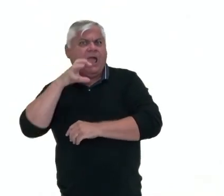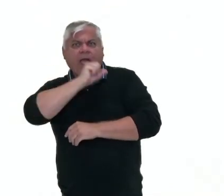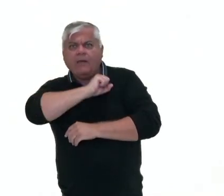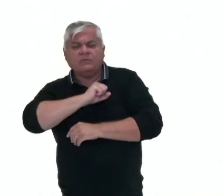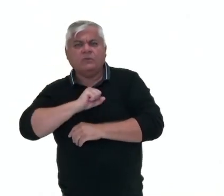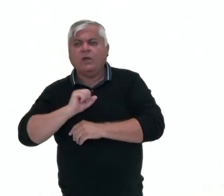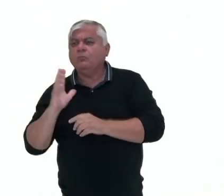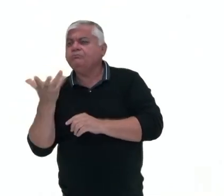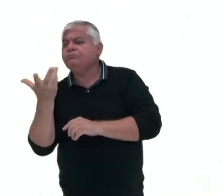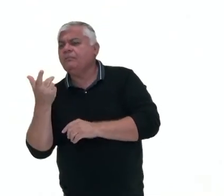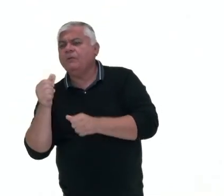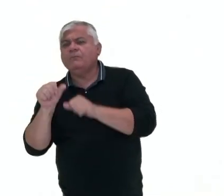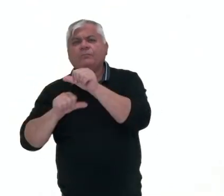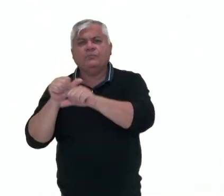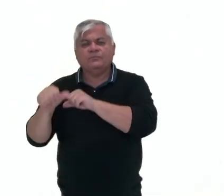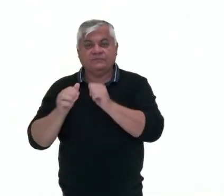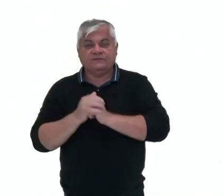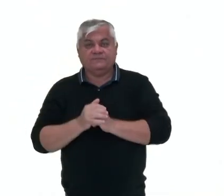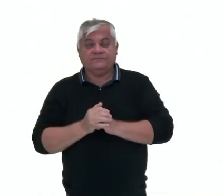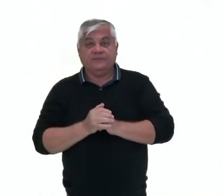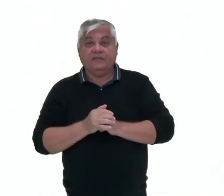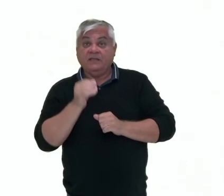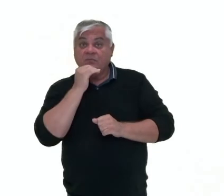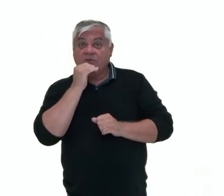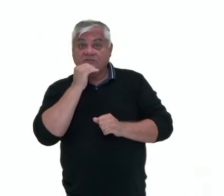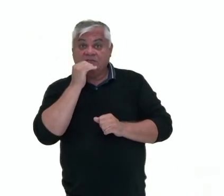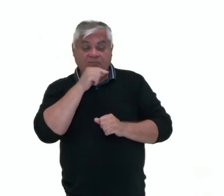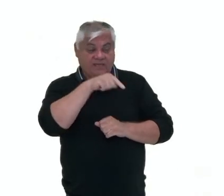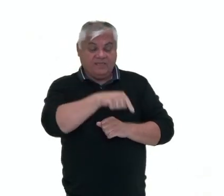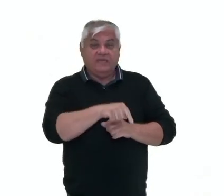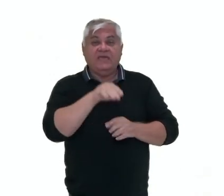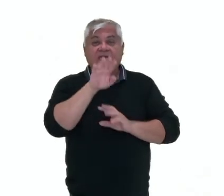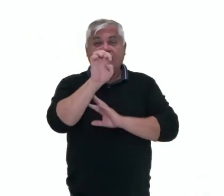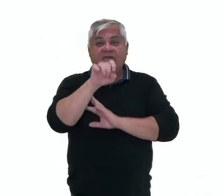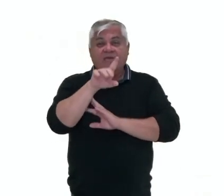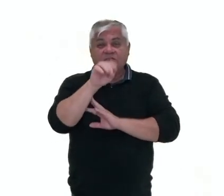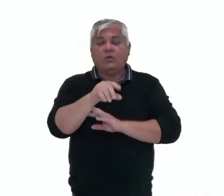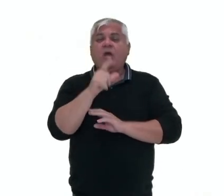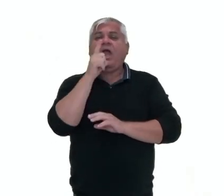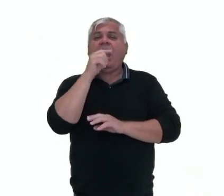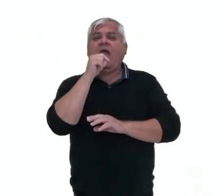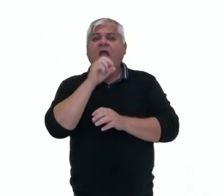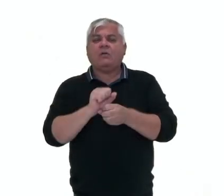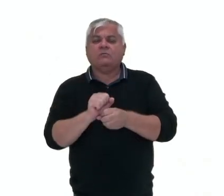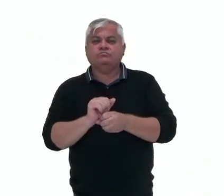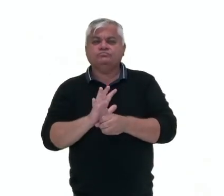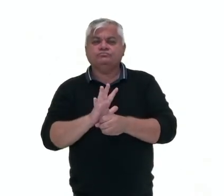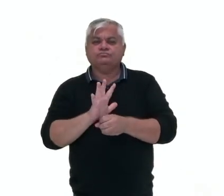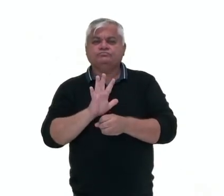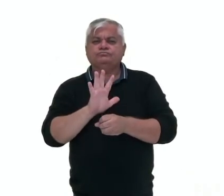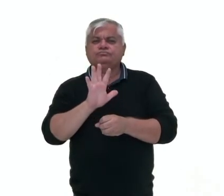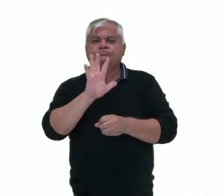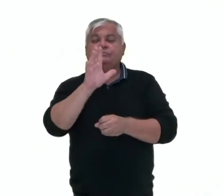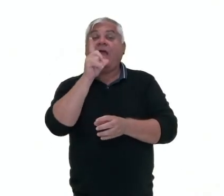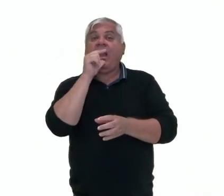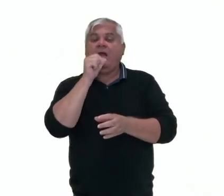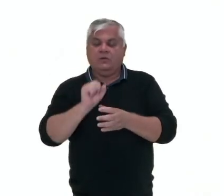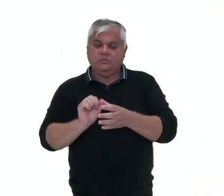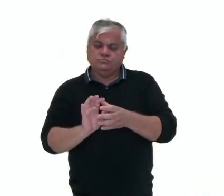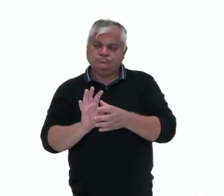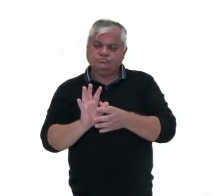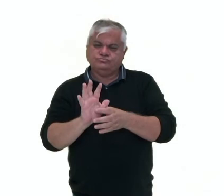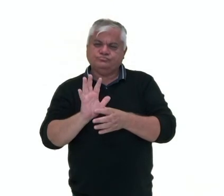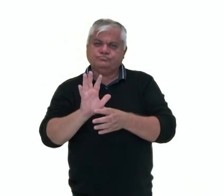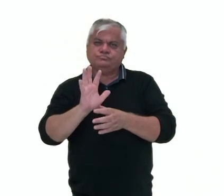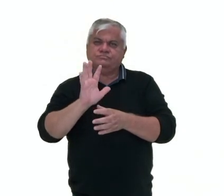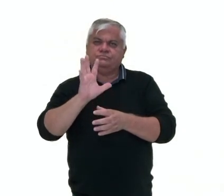influenciam. Como exemplo de reação endotérmica, a gente pode citar a evaporação da água, né, que é uma transformação física. E